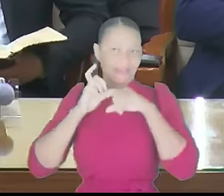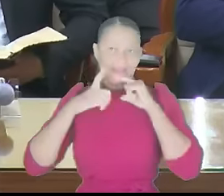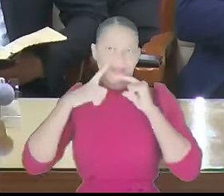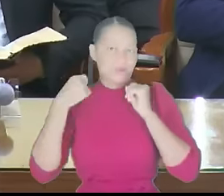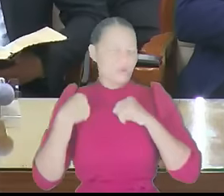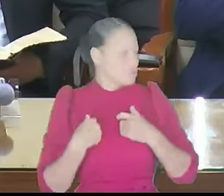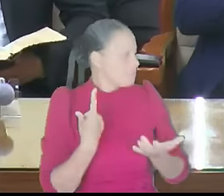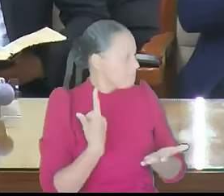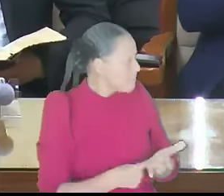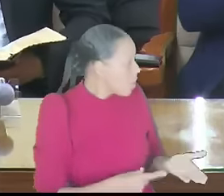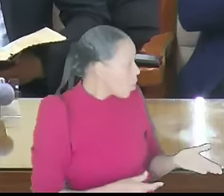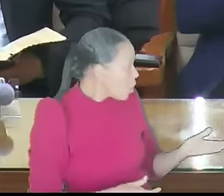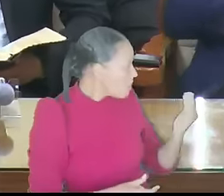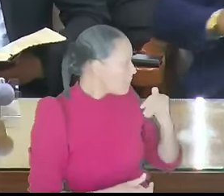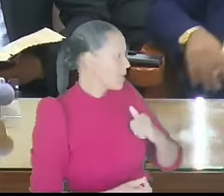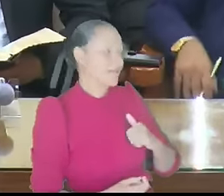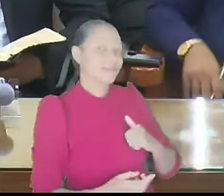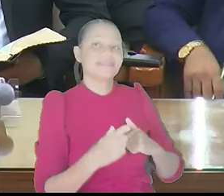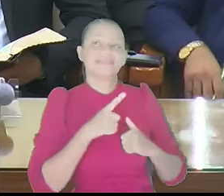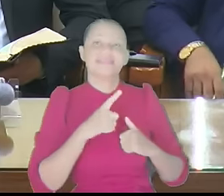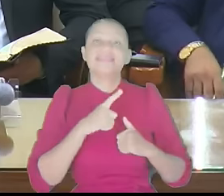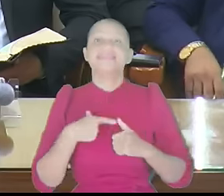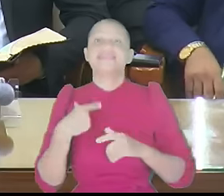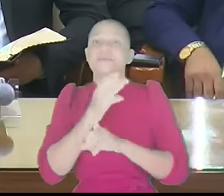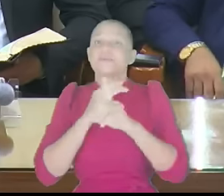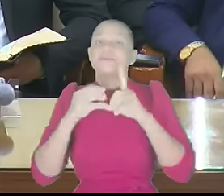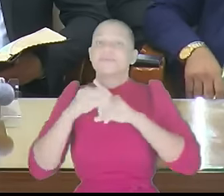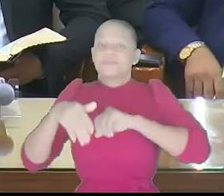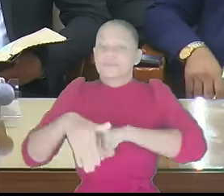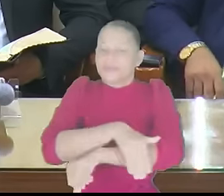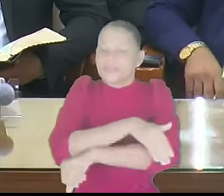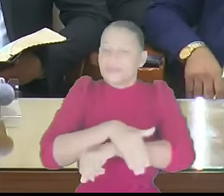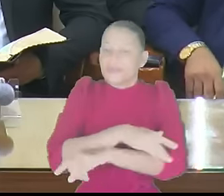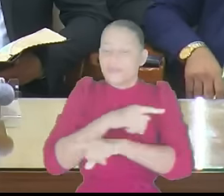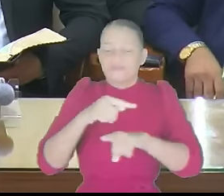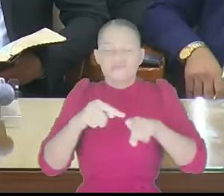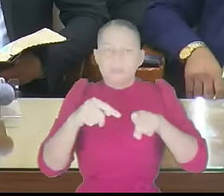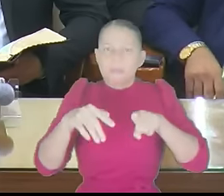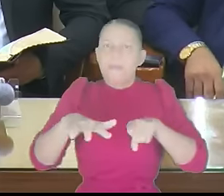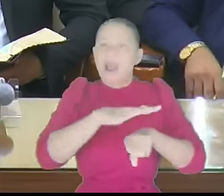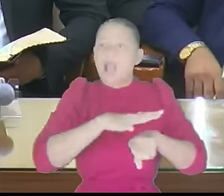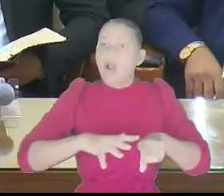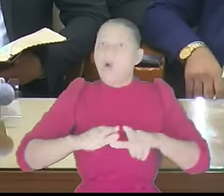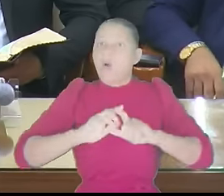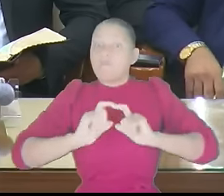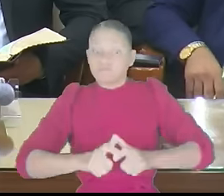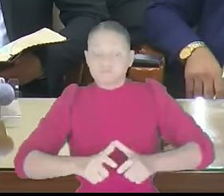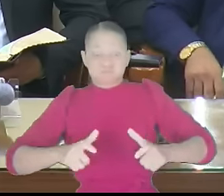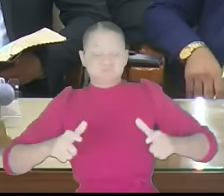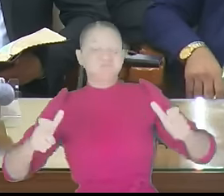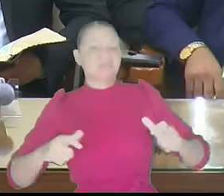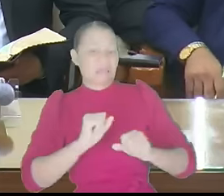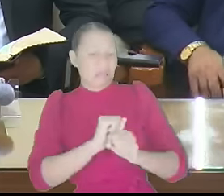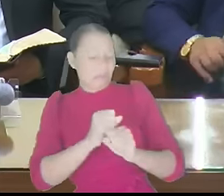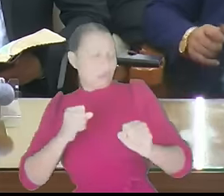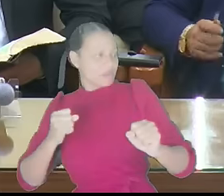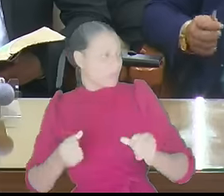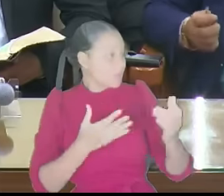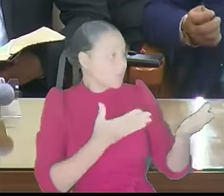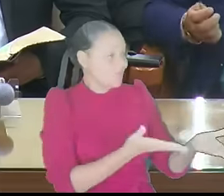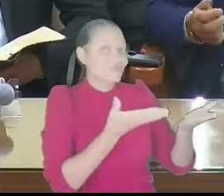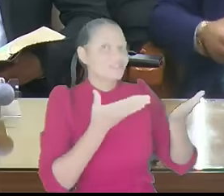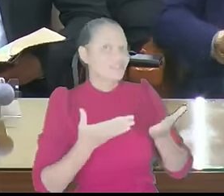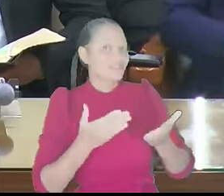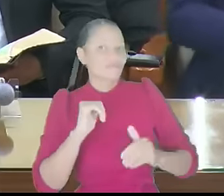e no meio da festa tinha uma cruzada num bairro muito populoso, e eu convidei um pregador de outro